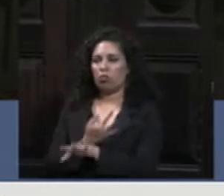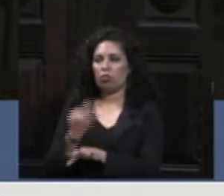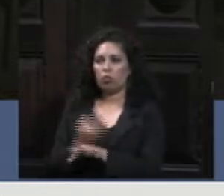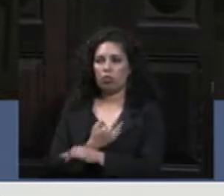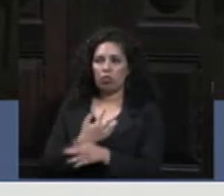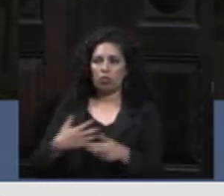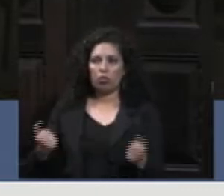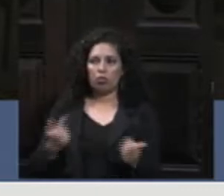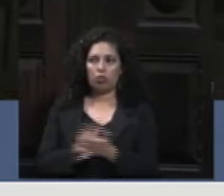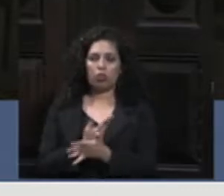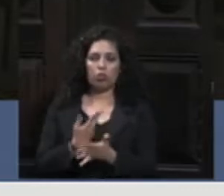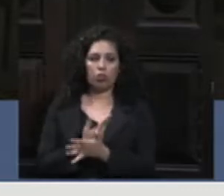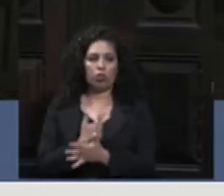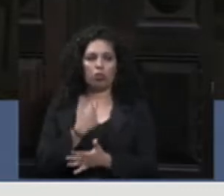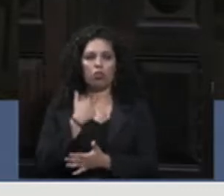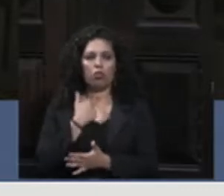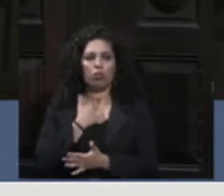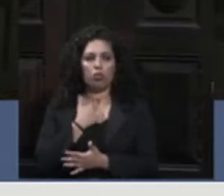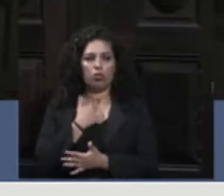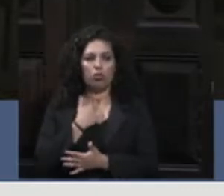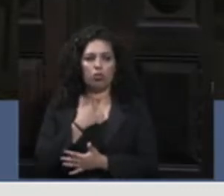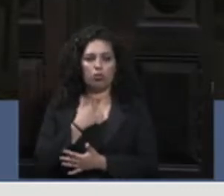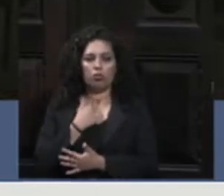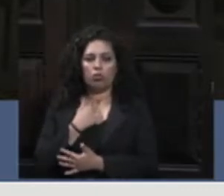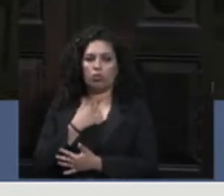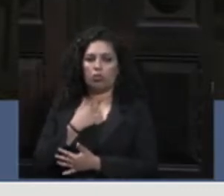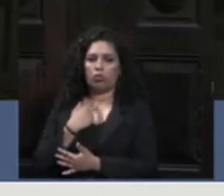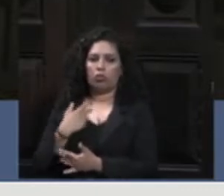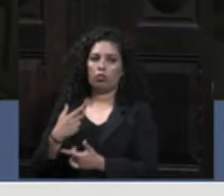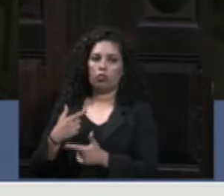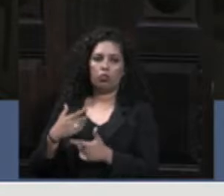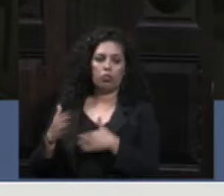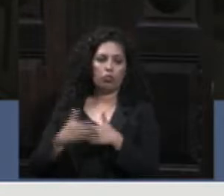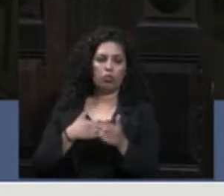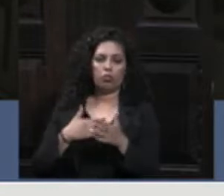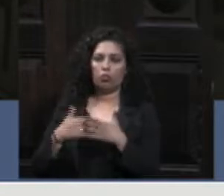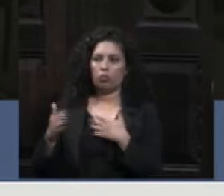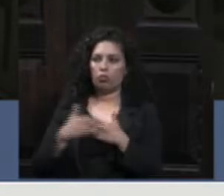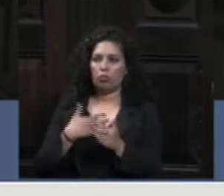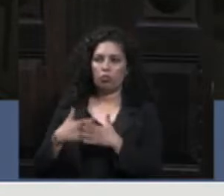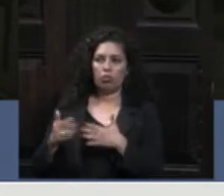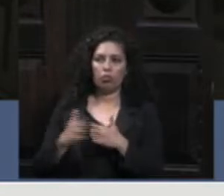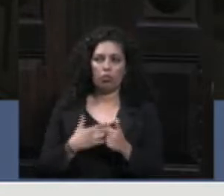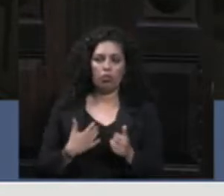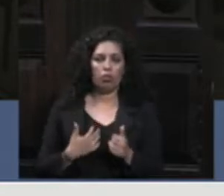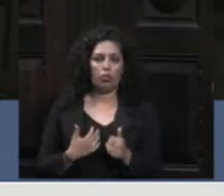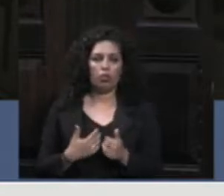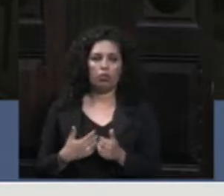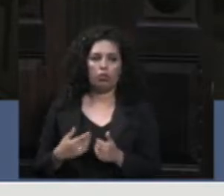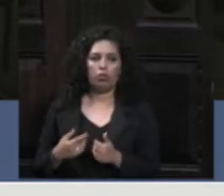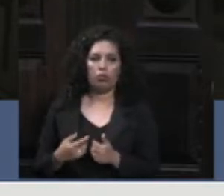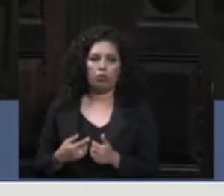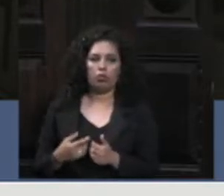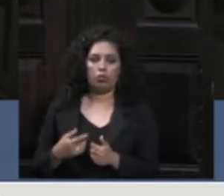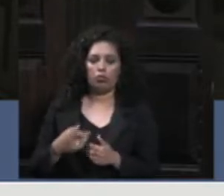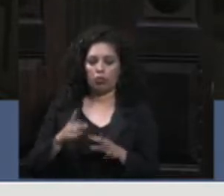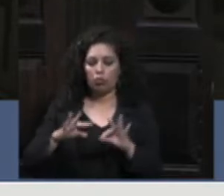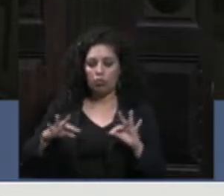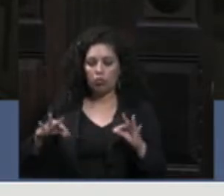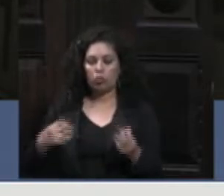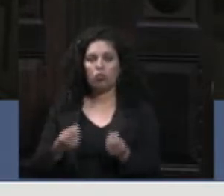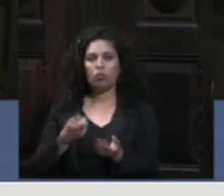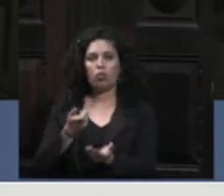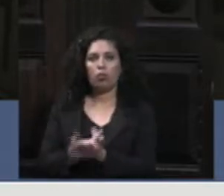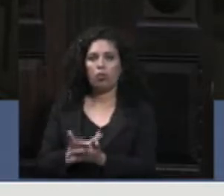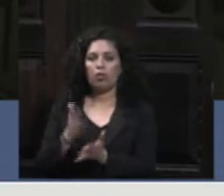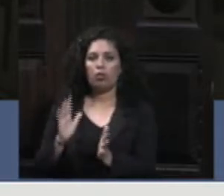claro, bacana a duplicação da serra, bacana outras obras que ocorreram, mas tudo isso foi pago pelo contribuinte